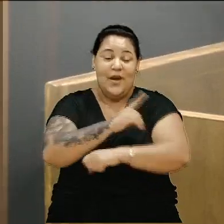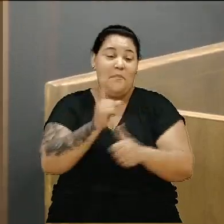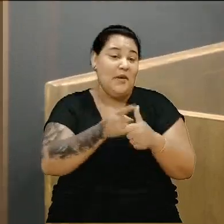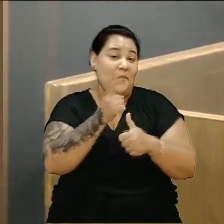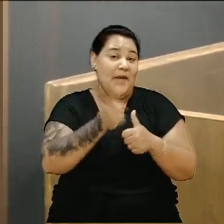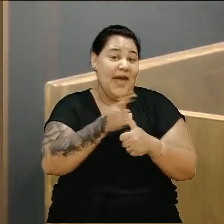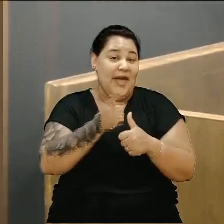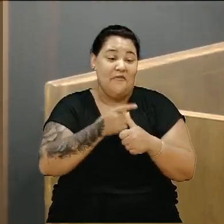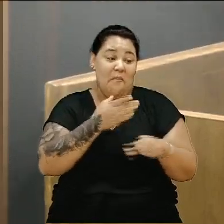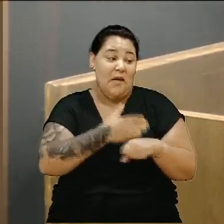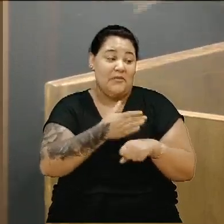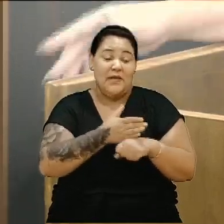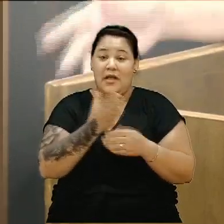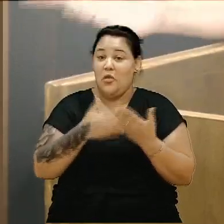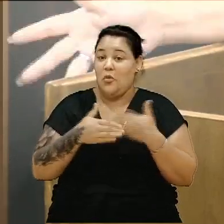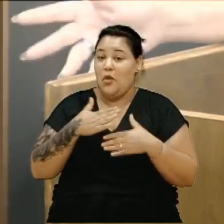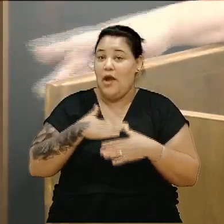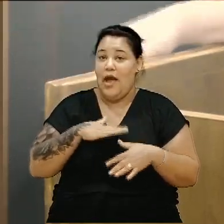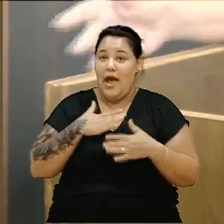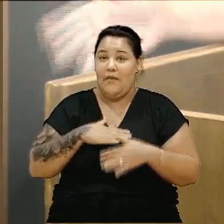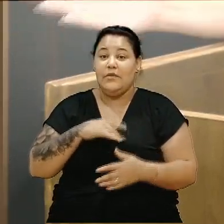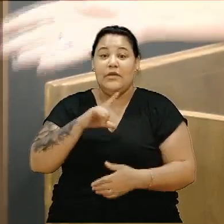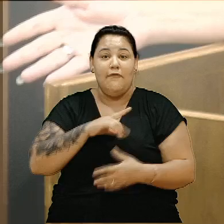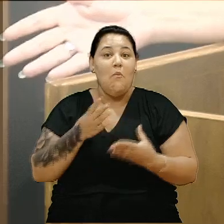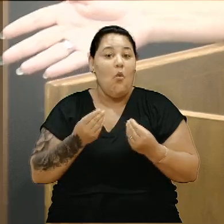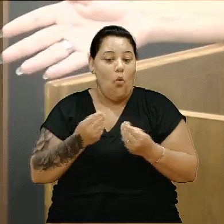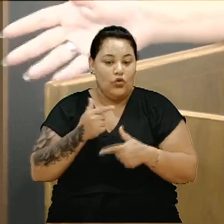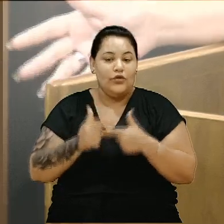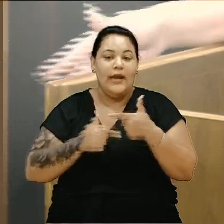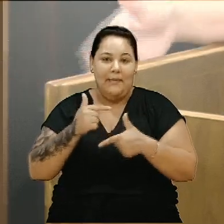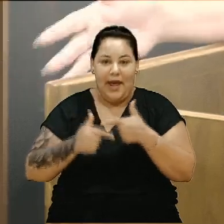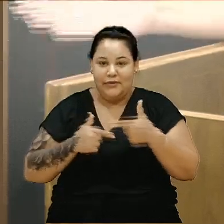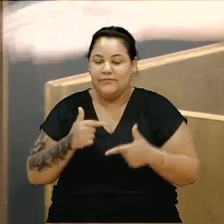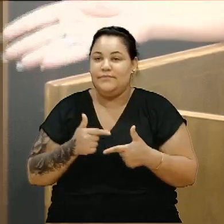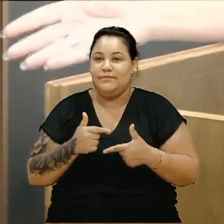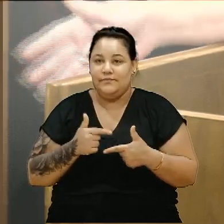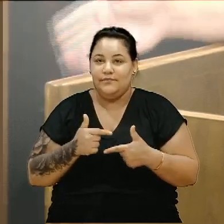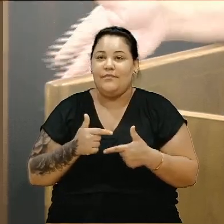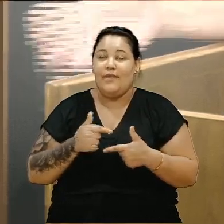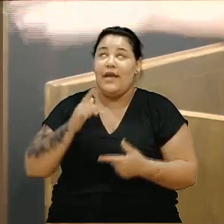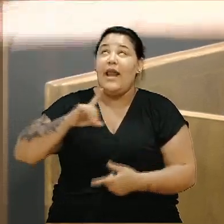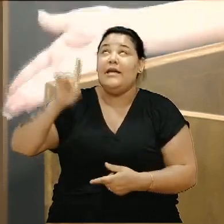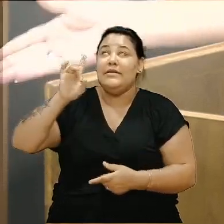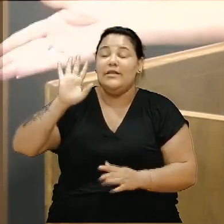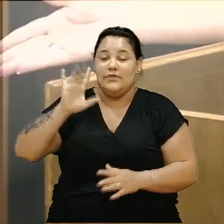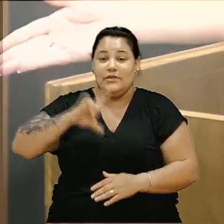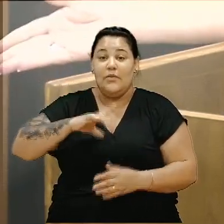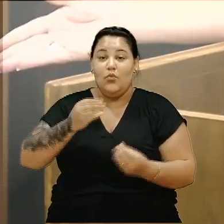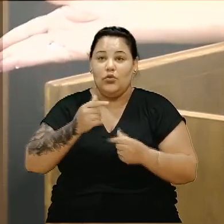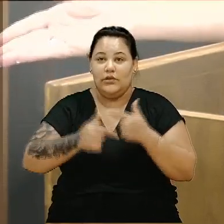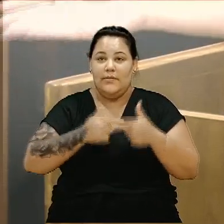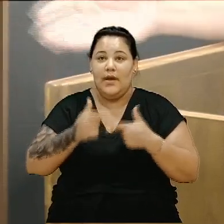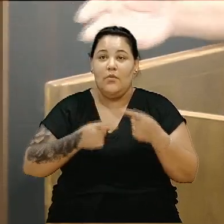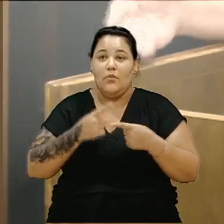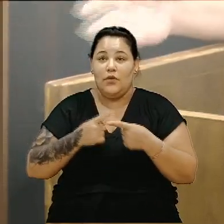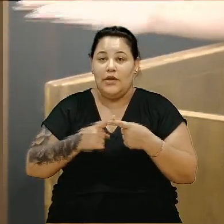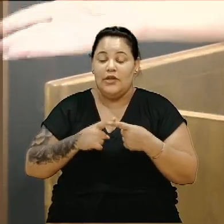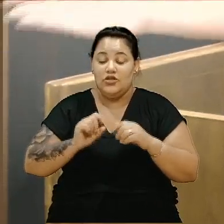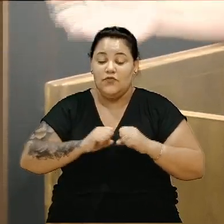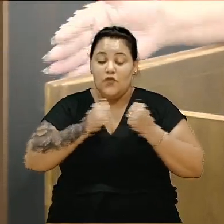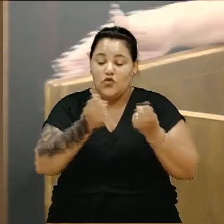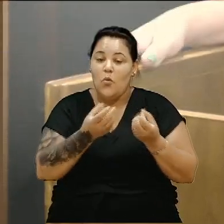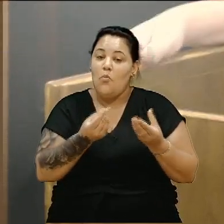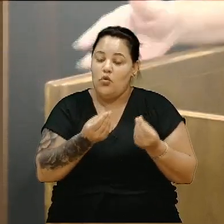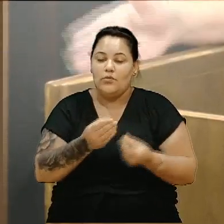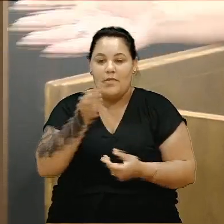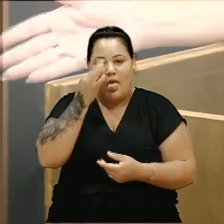né? E não, teve muito trabalho, e graças a Deus também temos muito trabalho, porque muito lutamos para estar aqui. Todos os